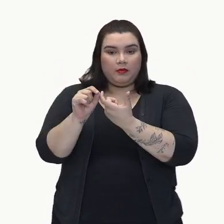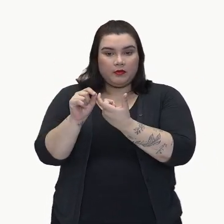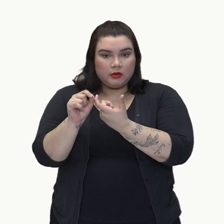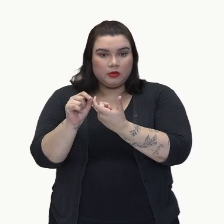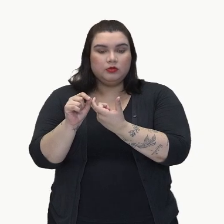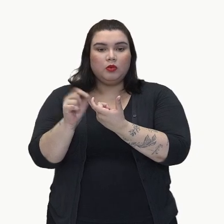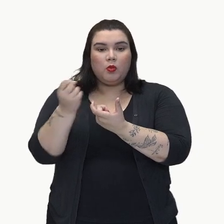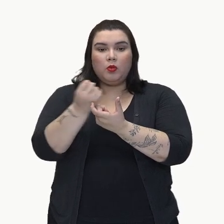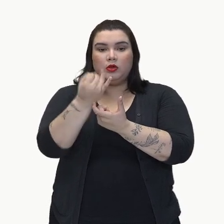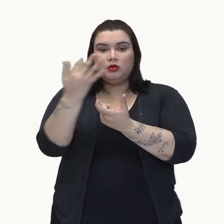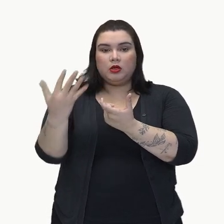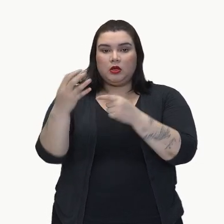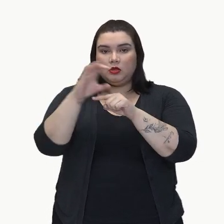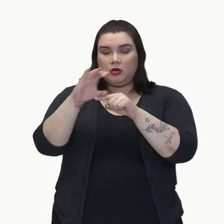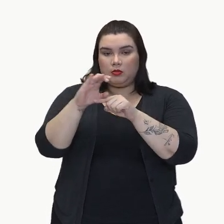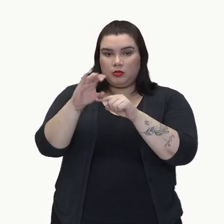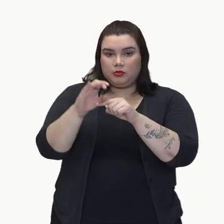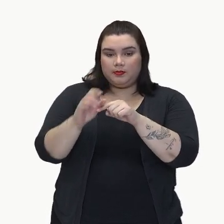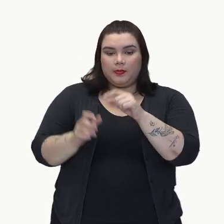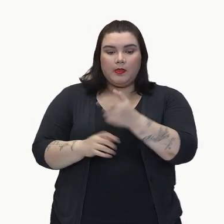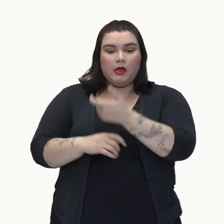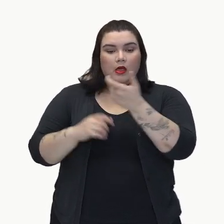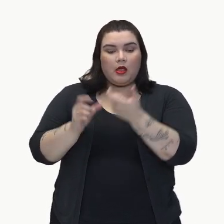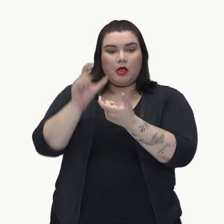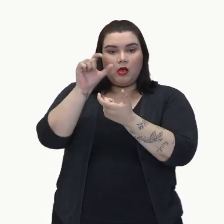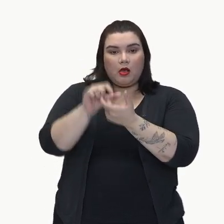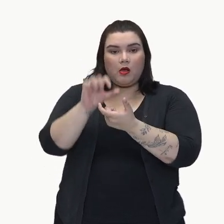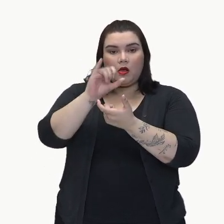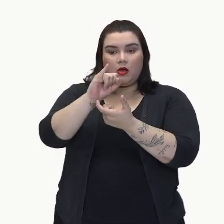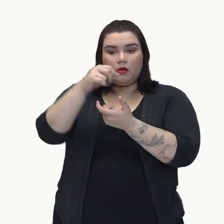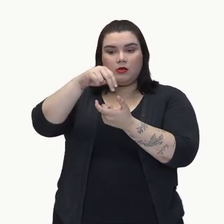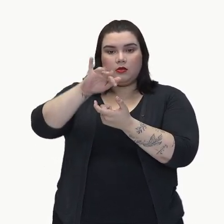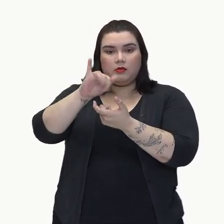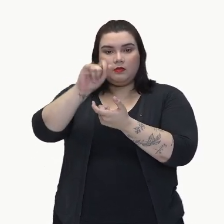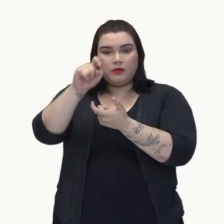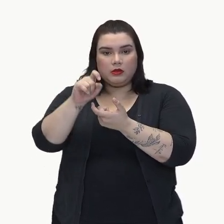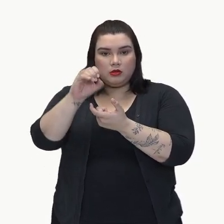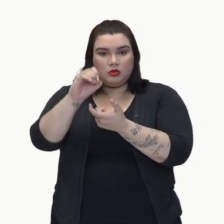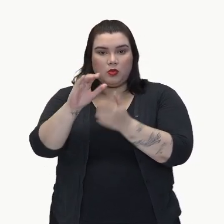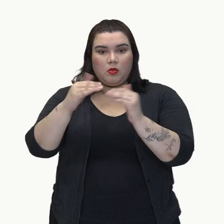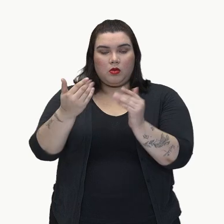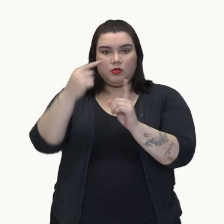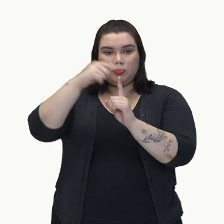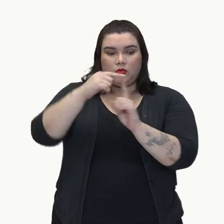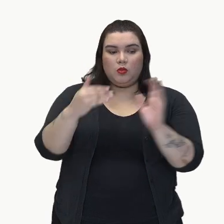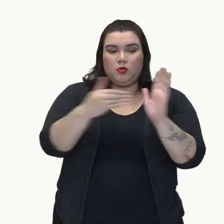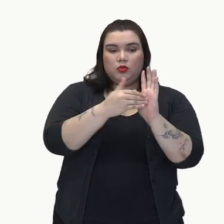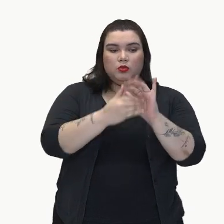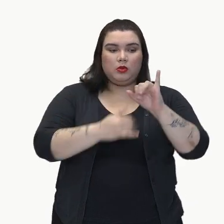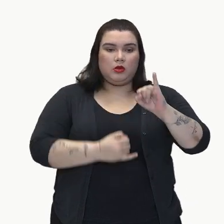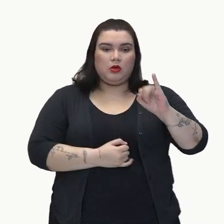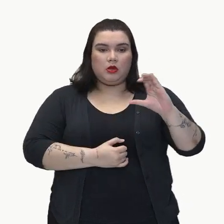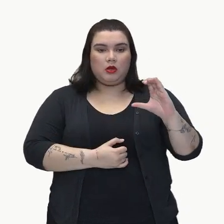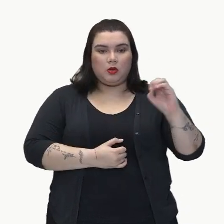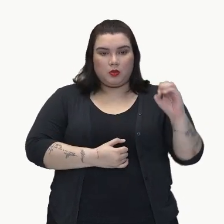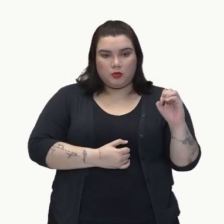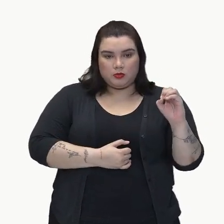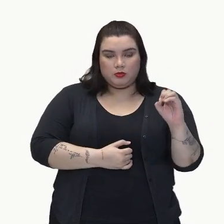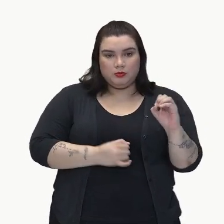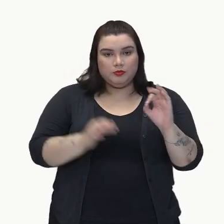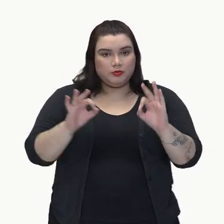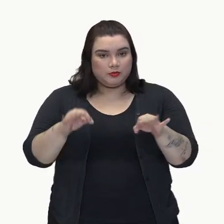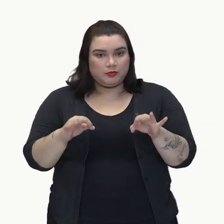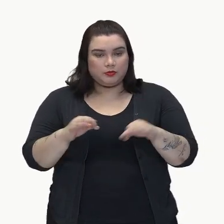carbonos, o infixo, que indica o tipo de ligação entre os carbonos e termina com -ico. Essa é a